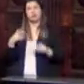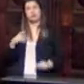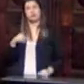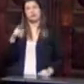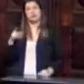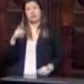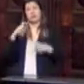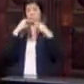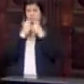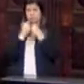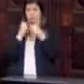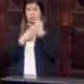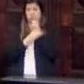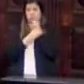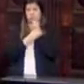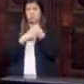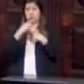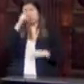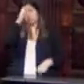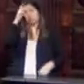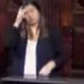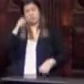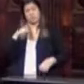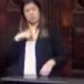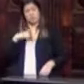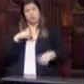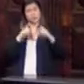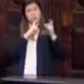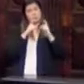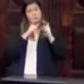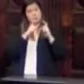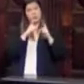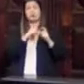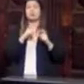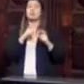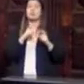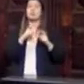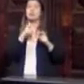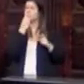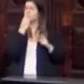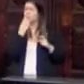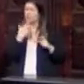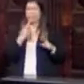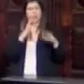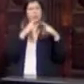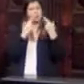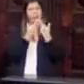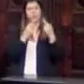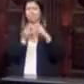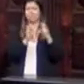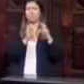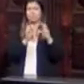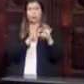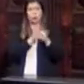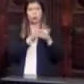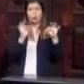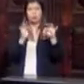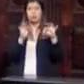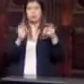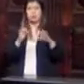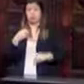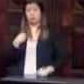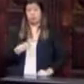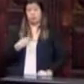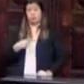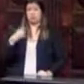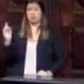Comissão de Segurança Pública, fizemos uma audiência pública muito representativa, né, com a presença de